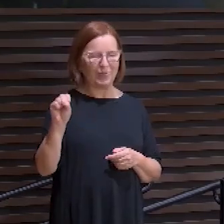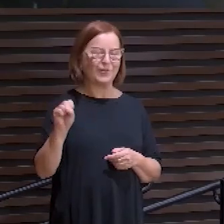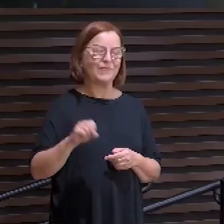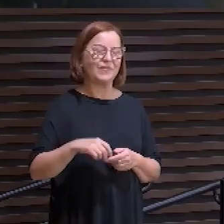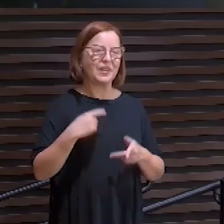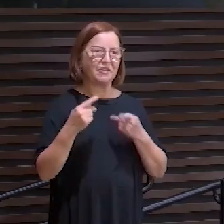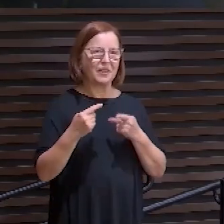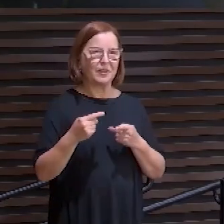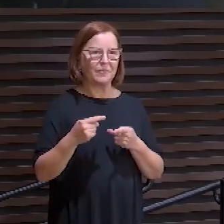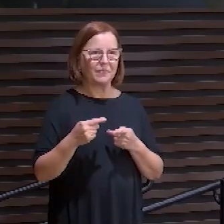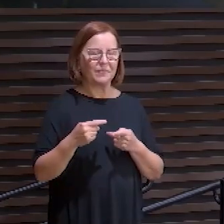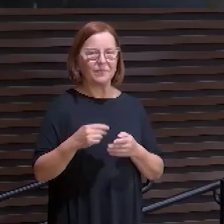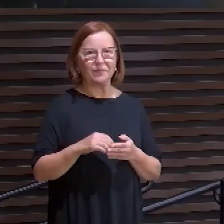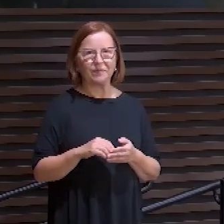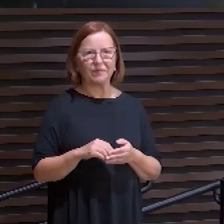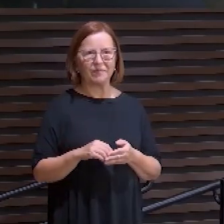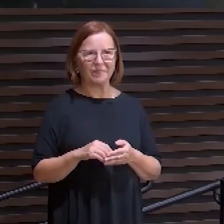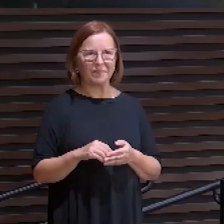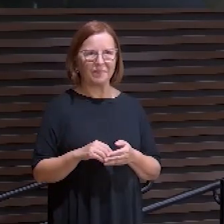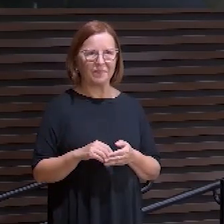Josué 24, 15.